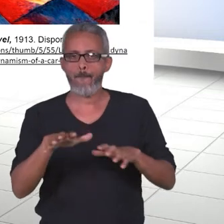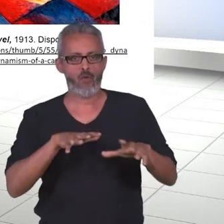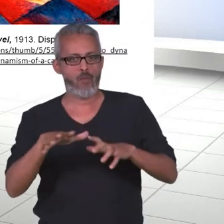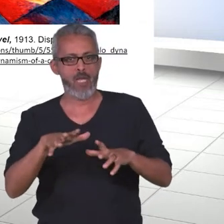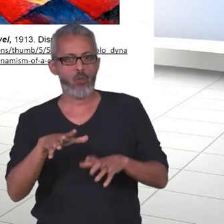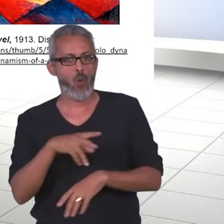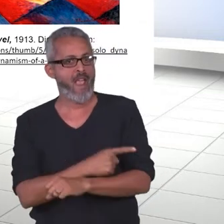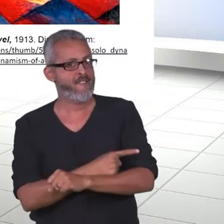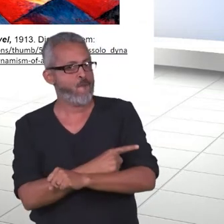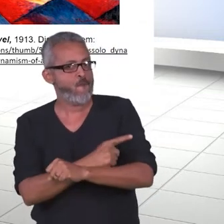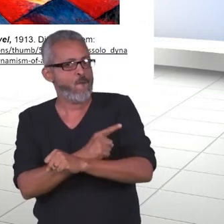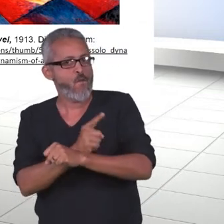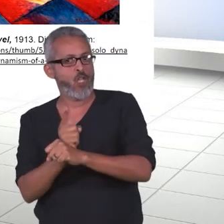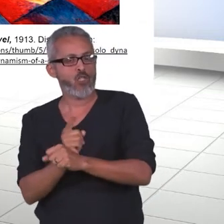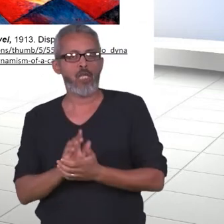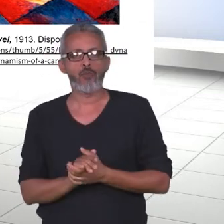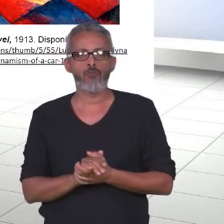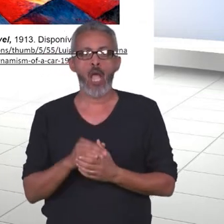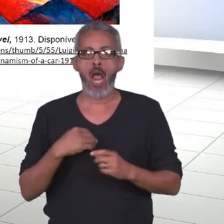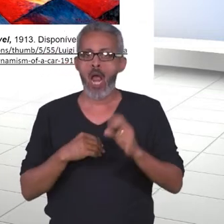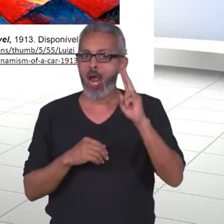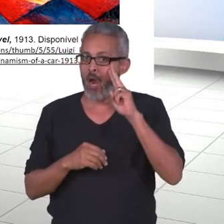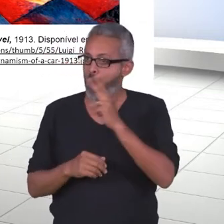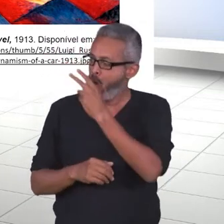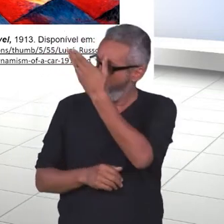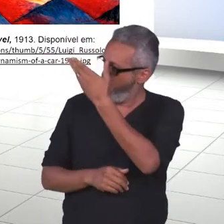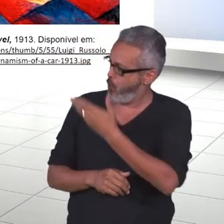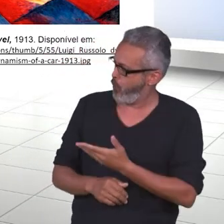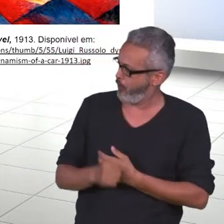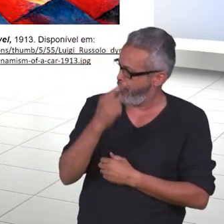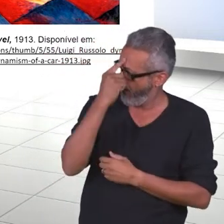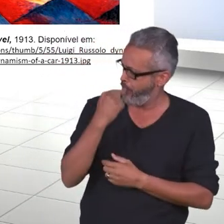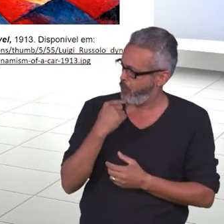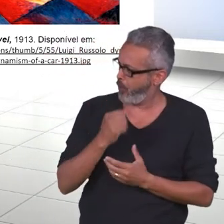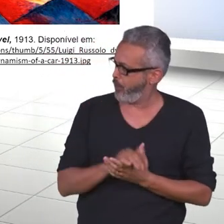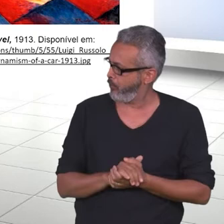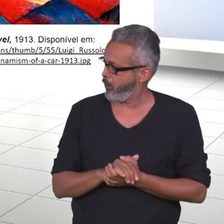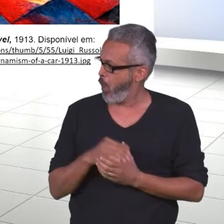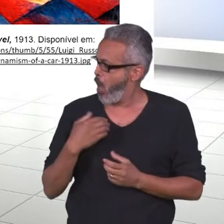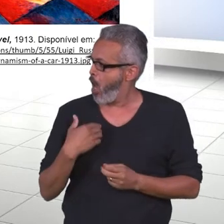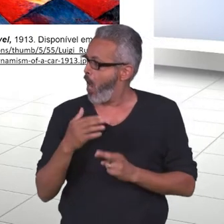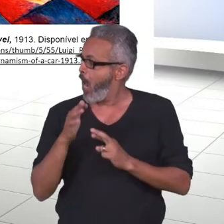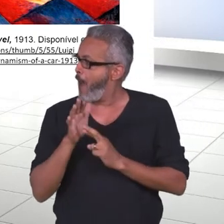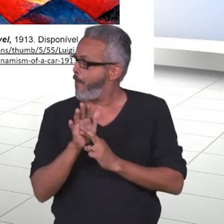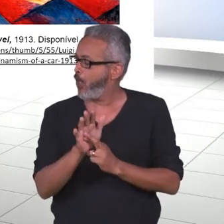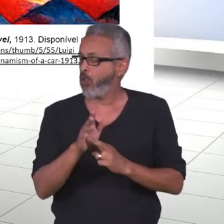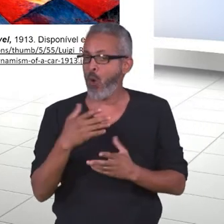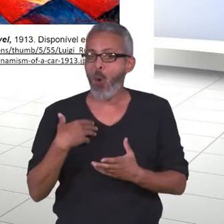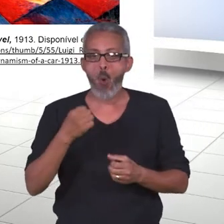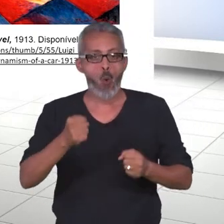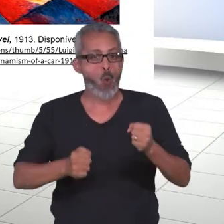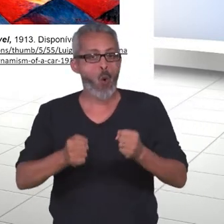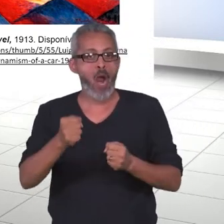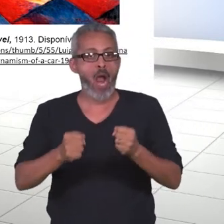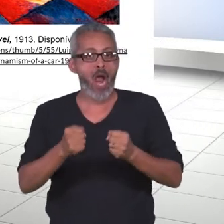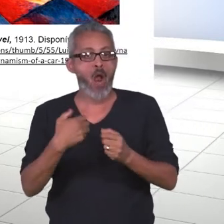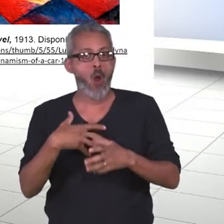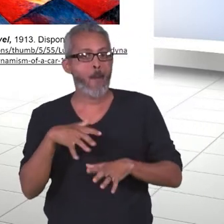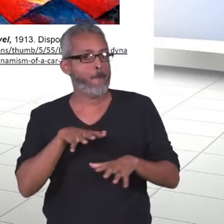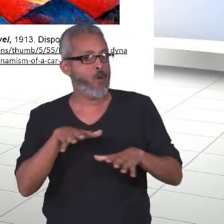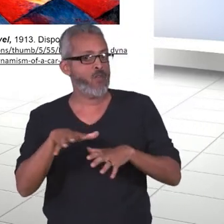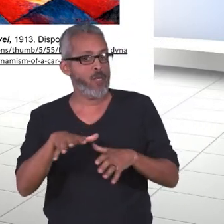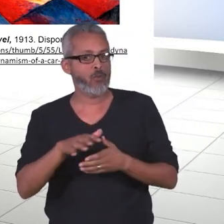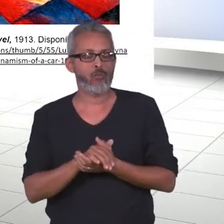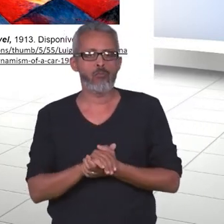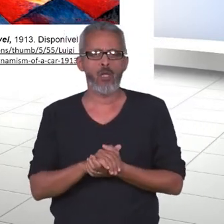e ao movimento, como nesta obra de Louis de Russolo, em que é retratado um automóvel